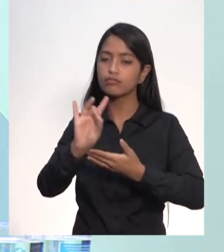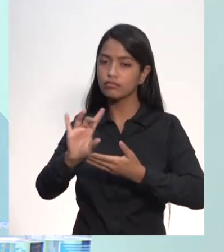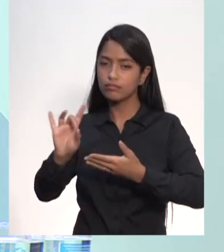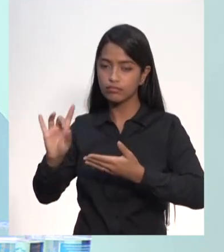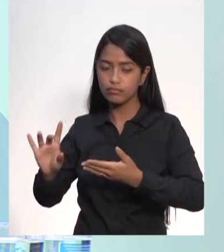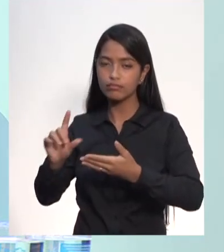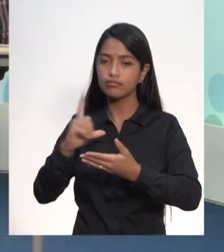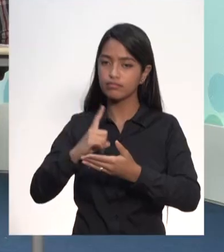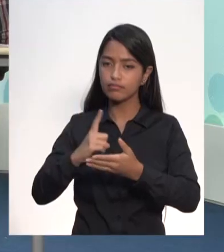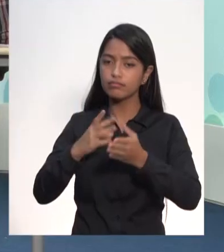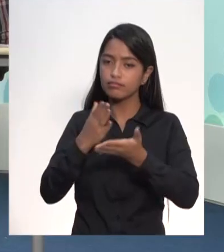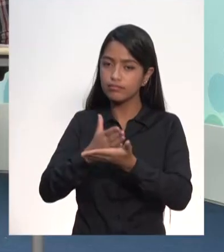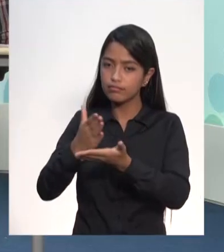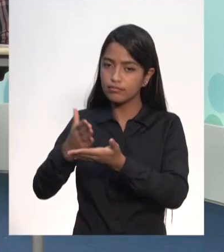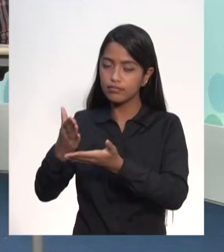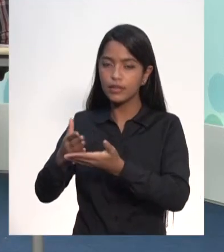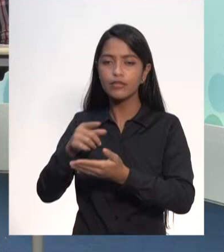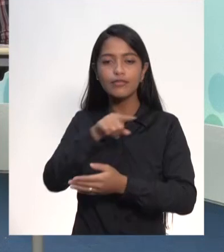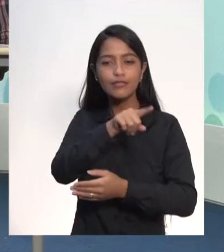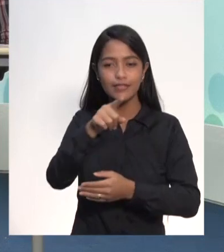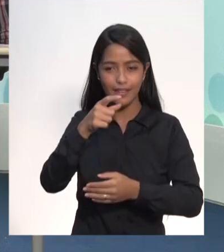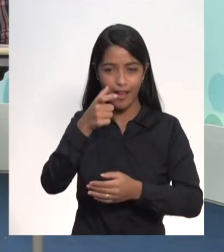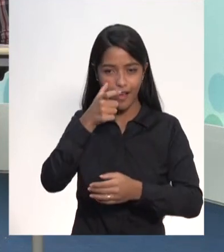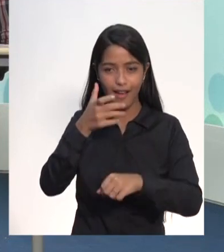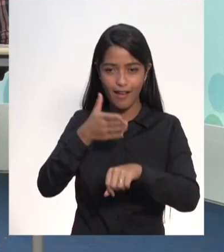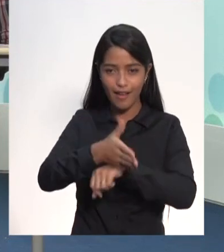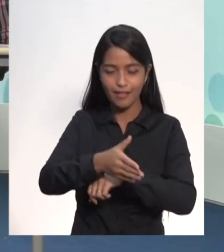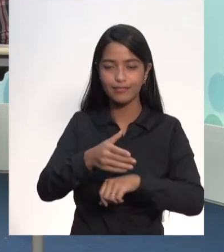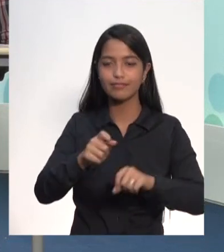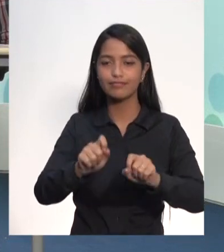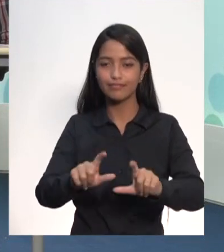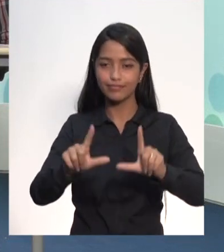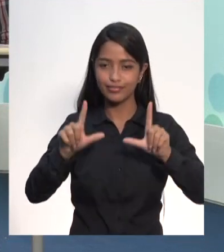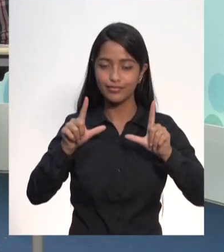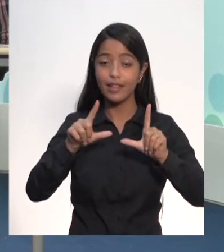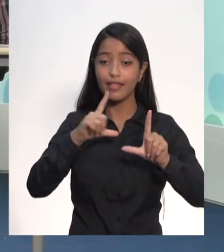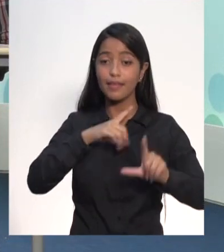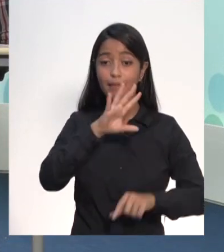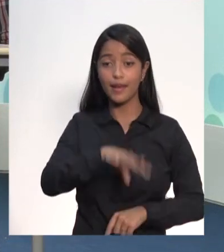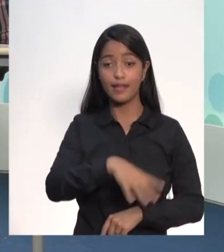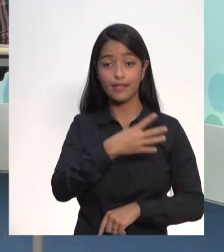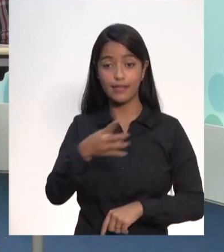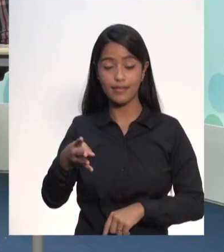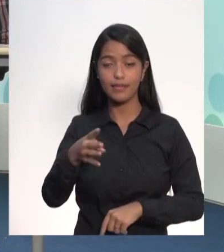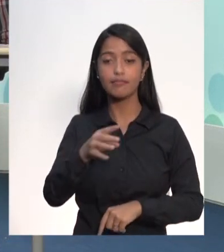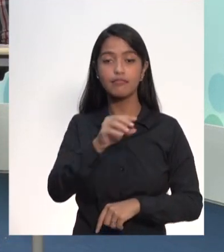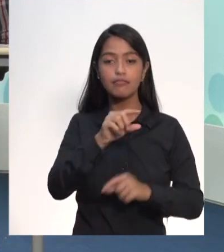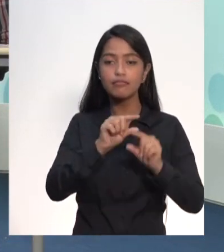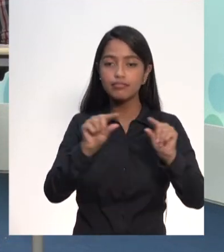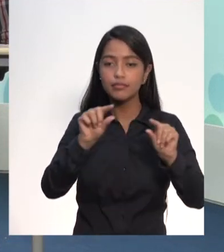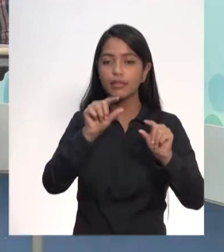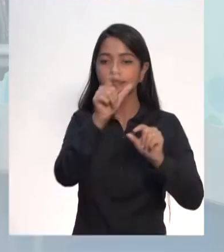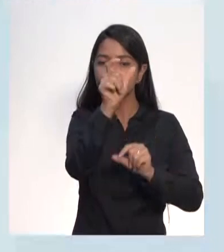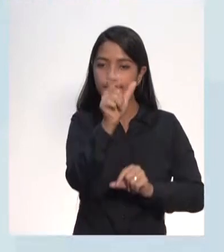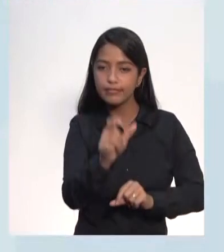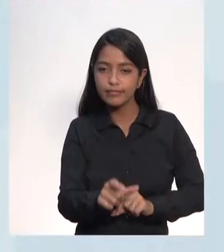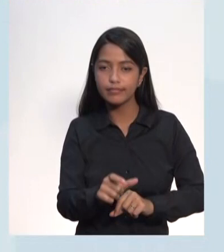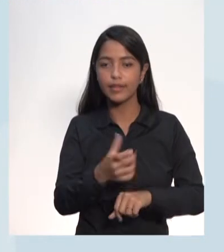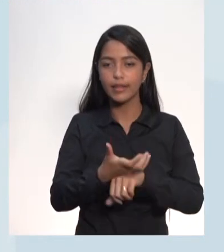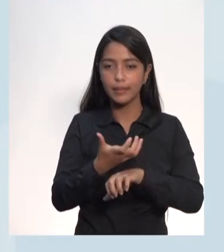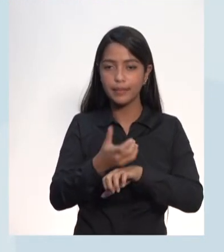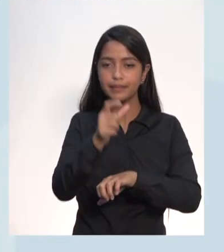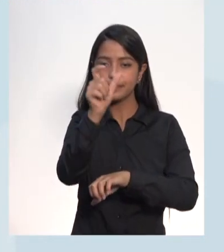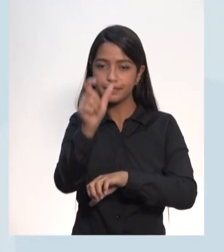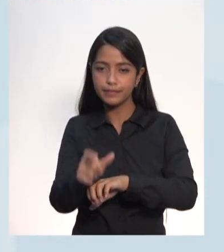abrir, vocês vão ver que tem uma planilha lá, e essa planilha ela apresenta as habilidades por componente. Tá? No documento orientador, aí